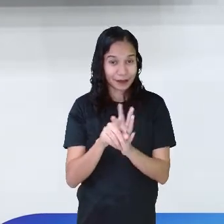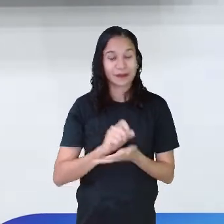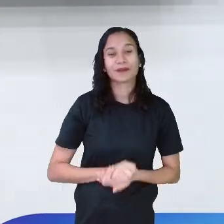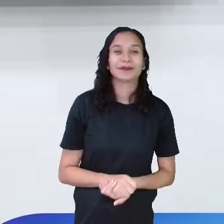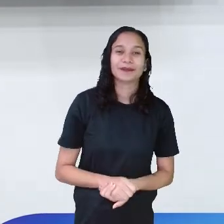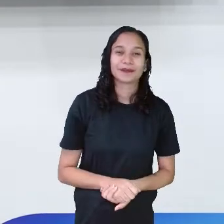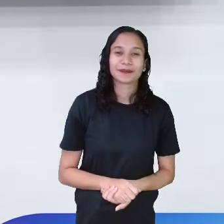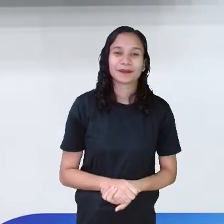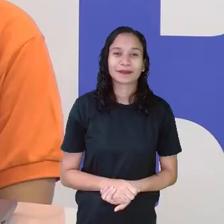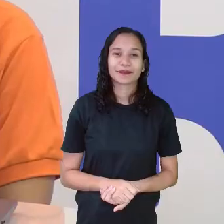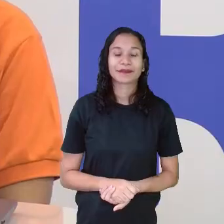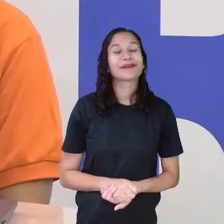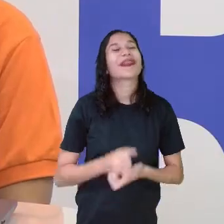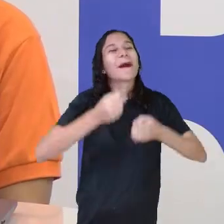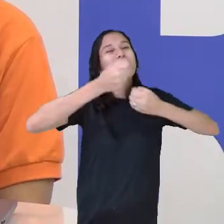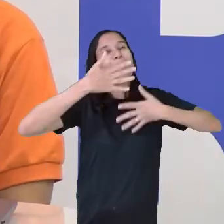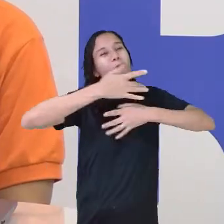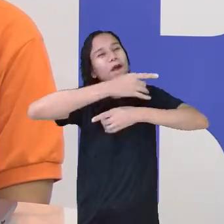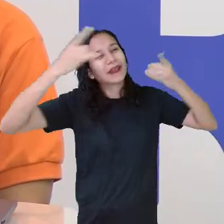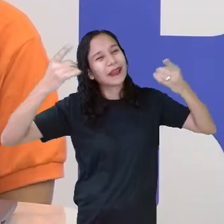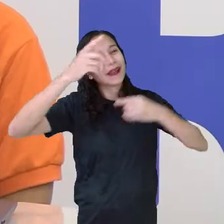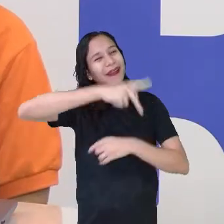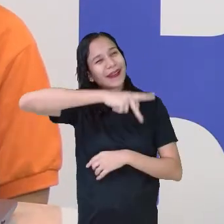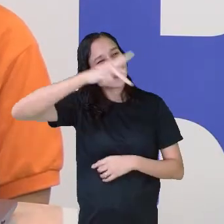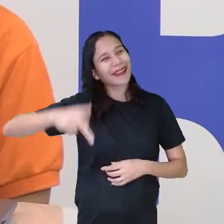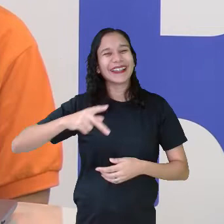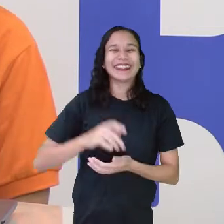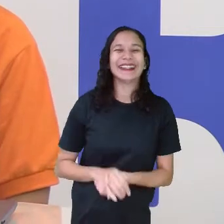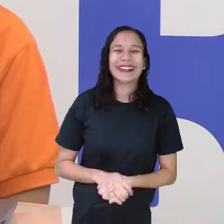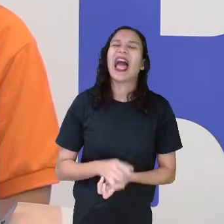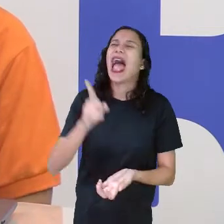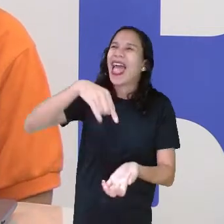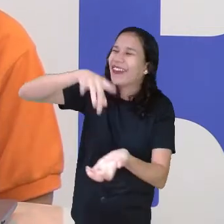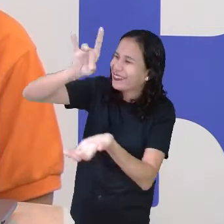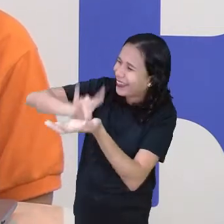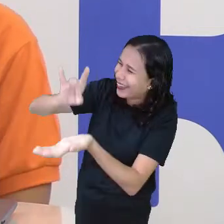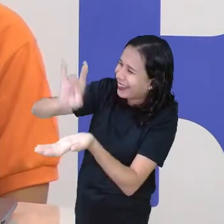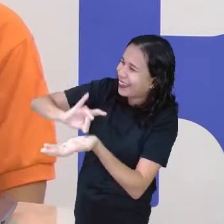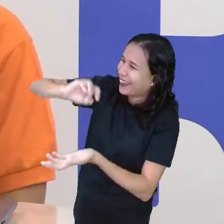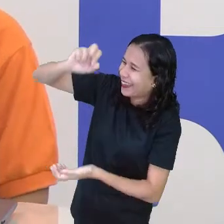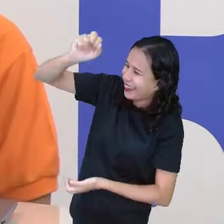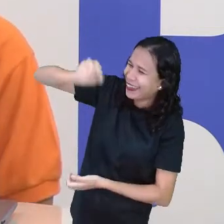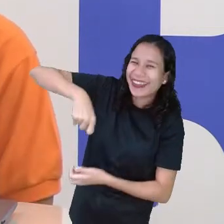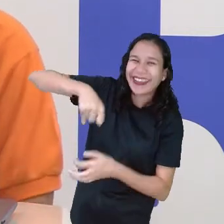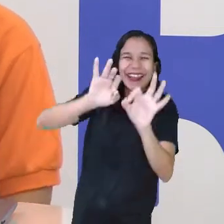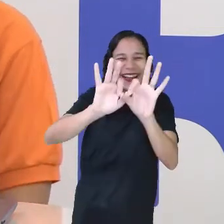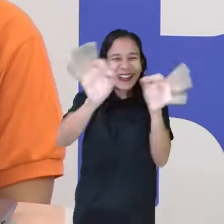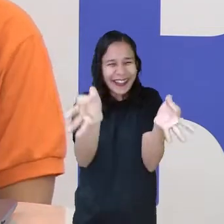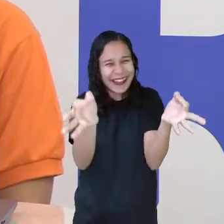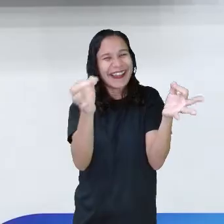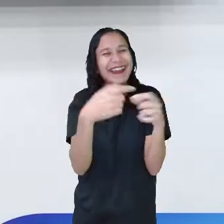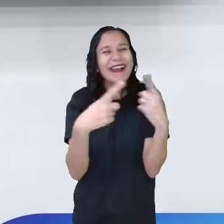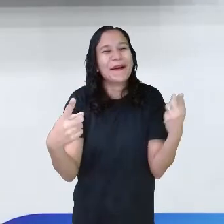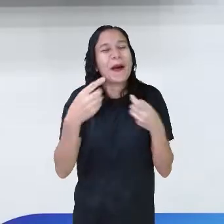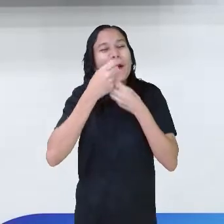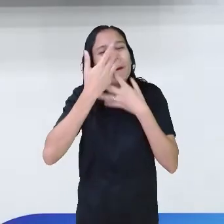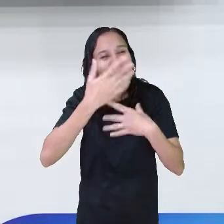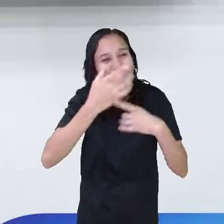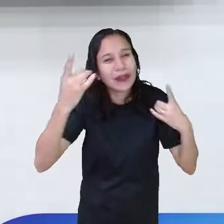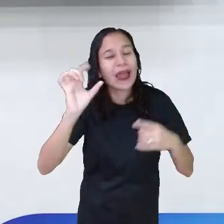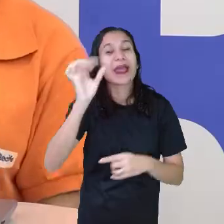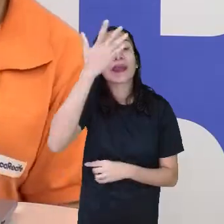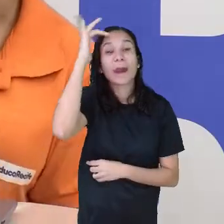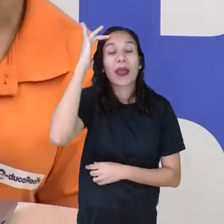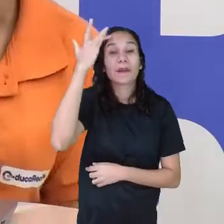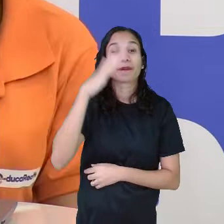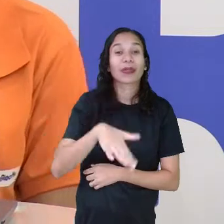news? Bom dia, professora. É uma verdade simples, não é? Mas o seu bom dia, quem foi que me deu bom